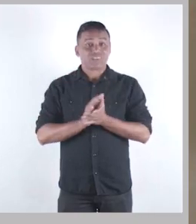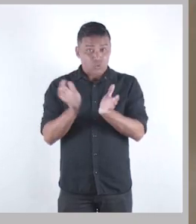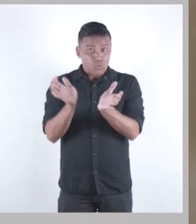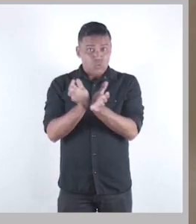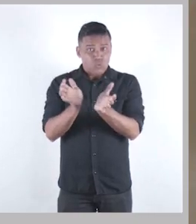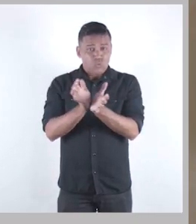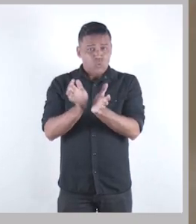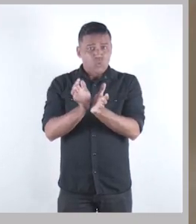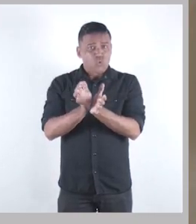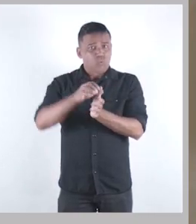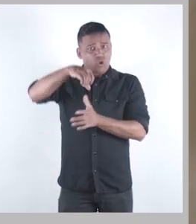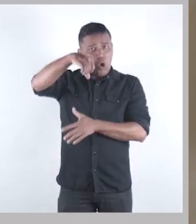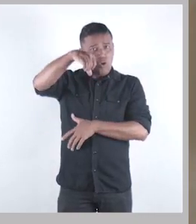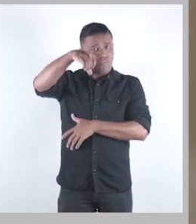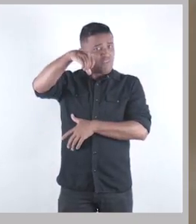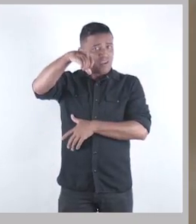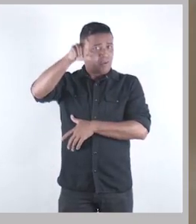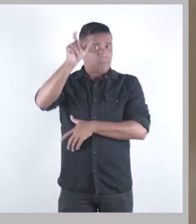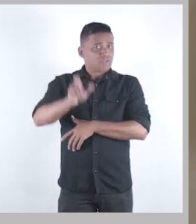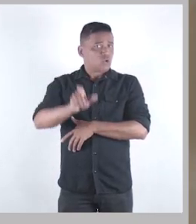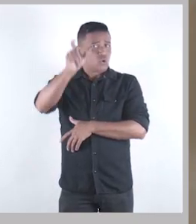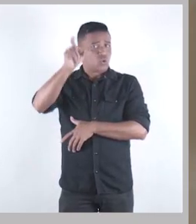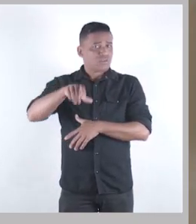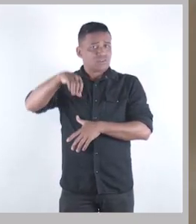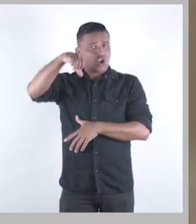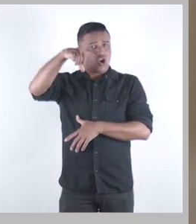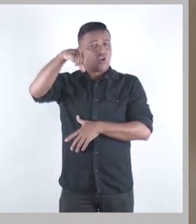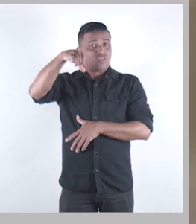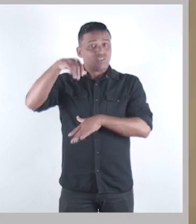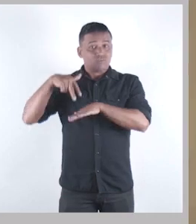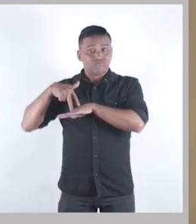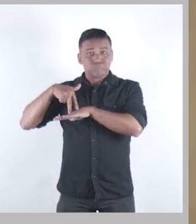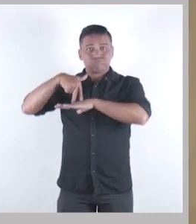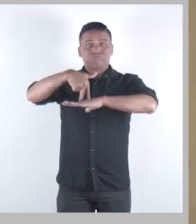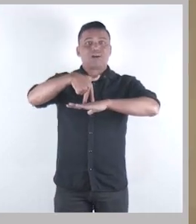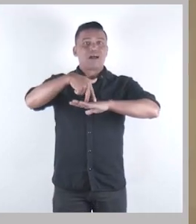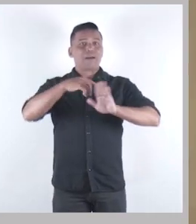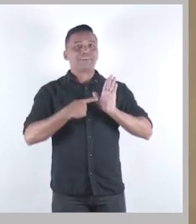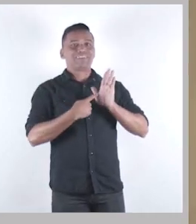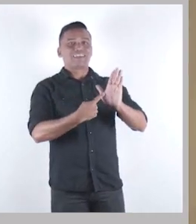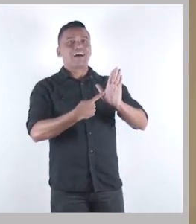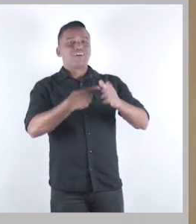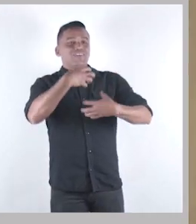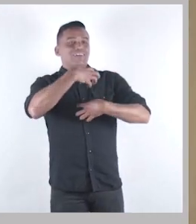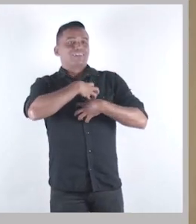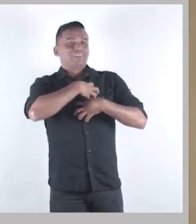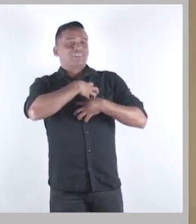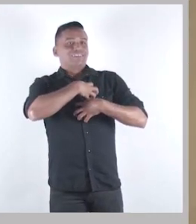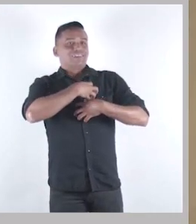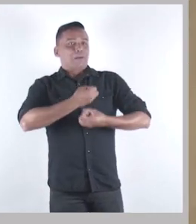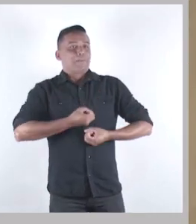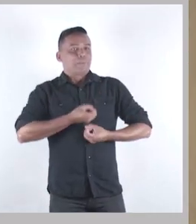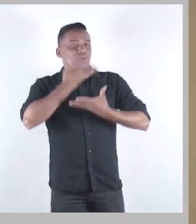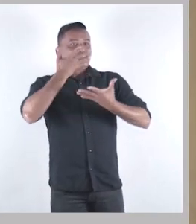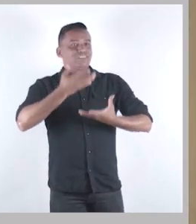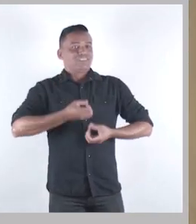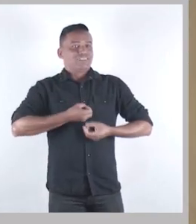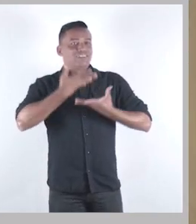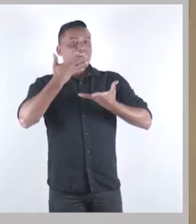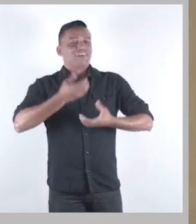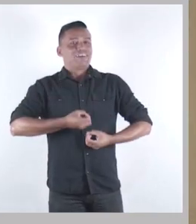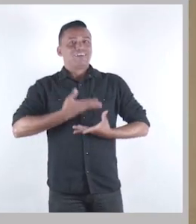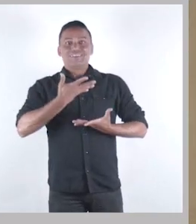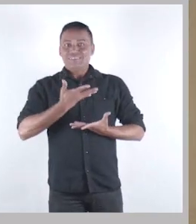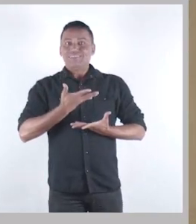grupo composto por 9 pessoas que representava no palco aquilo que estava sido por alguém sobre um